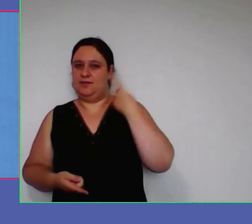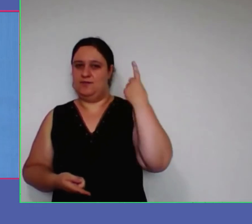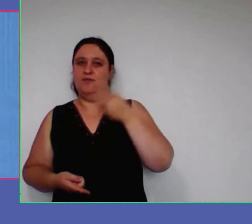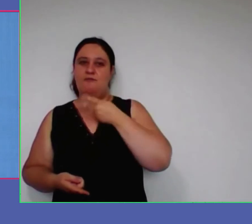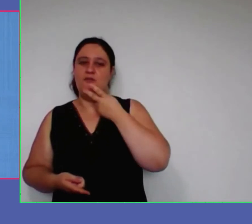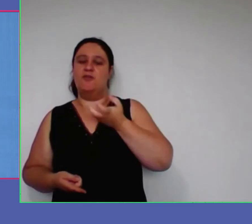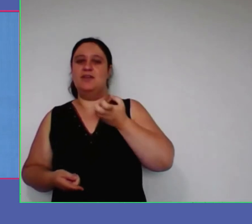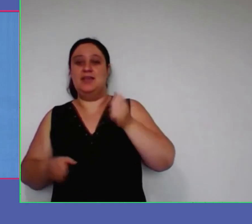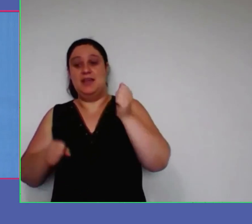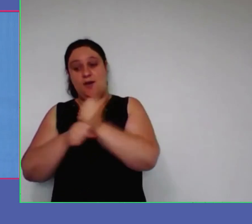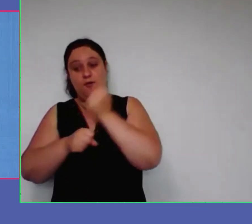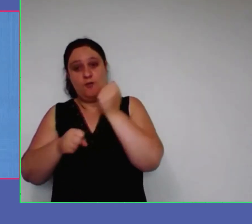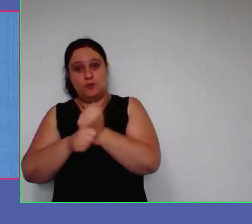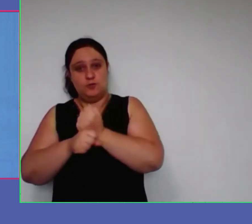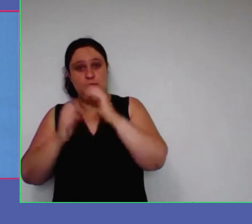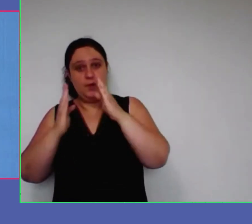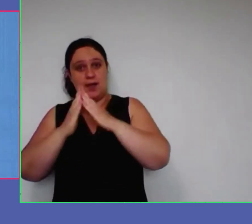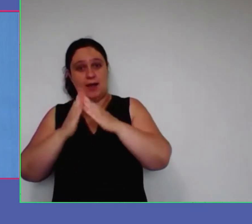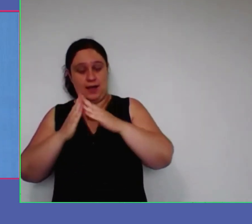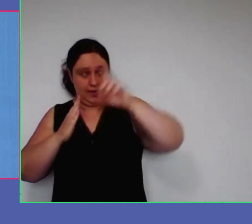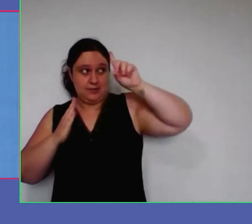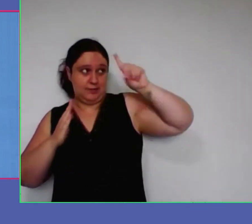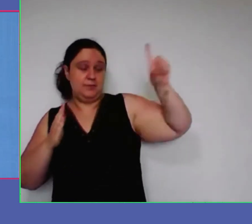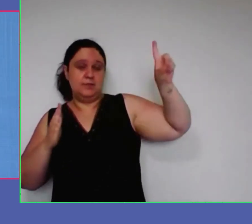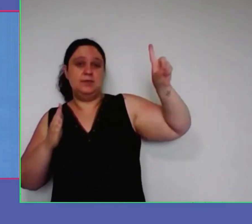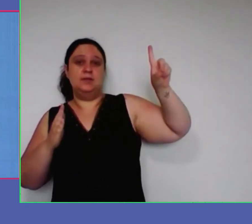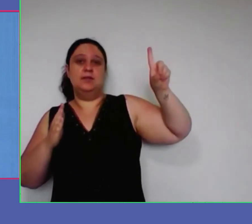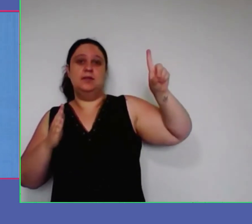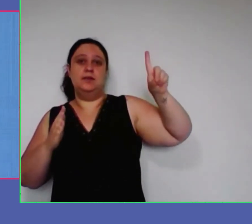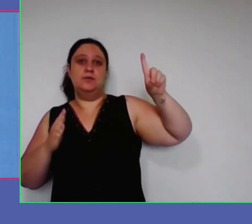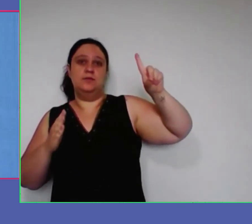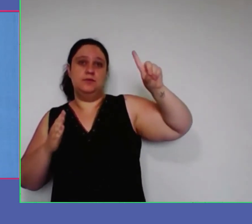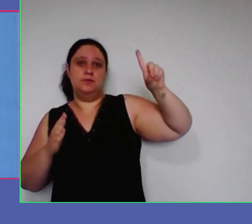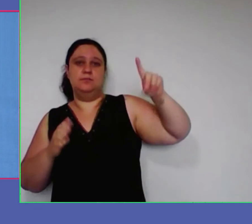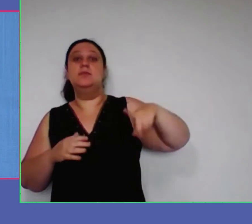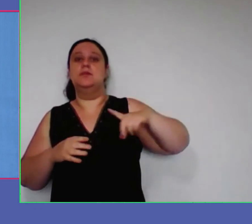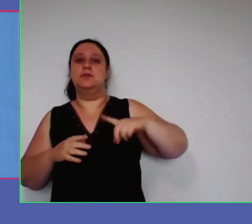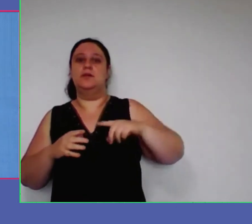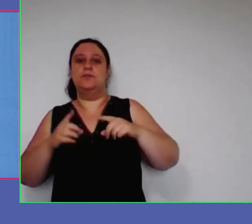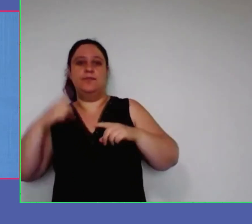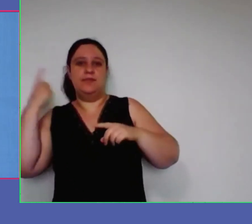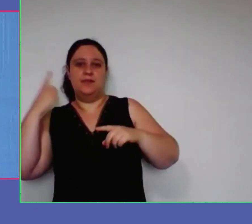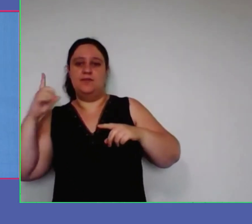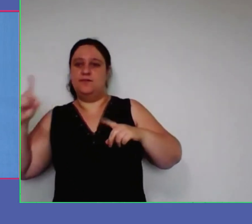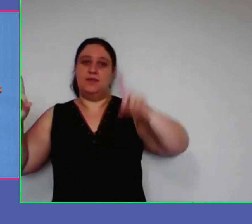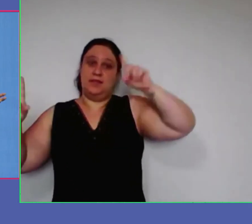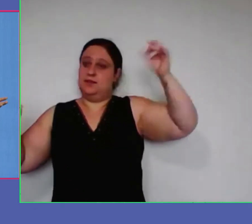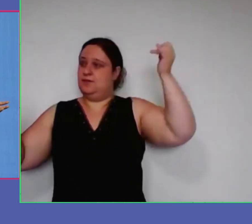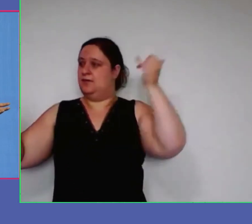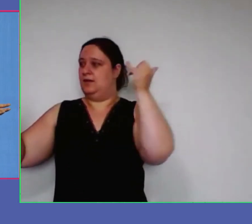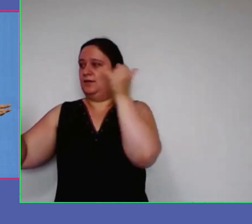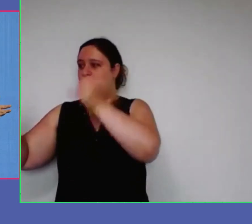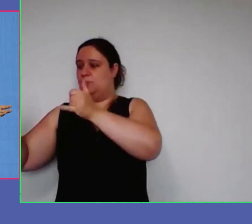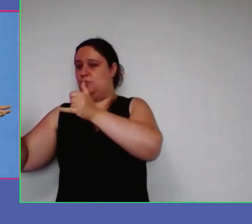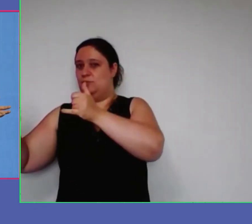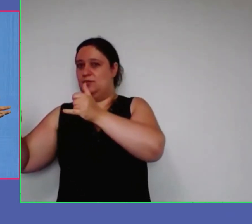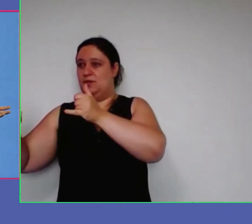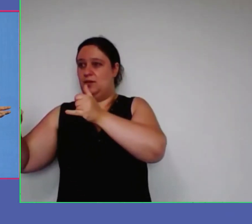ele. E Deus então lhe respondeu: desde que eu tirei o povo do Egito,